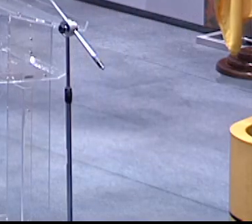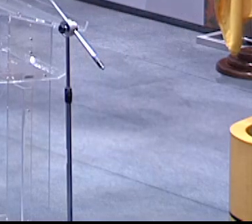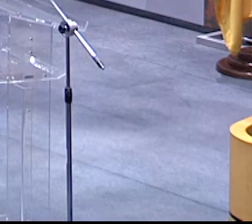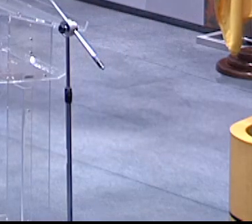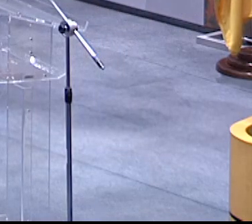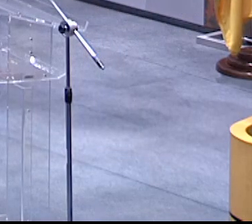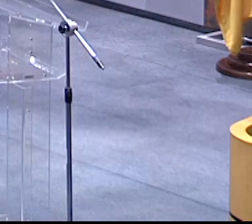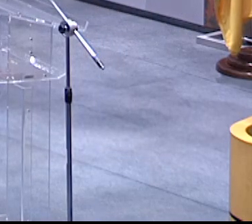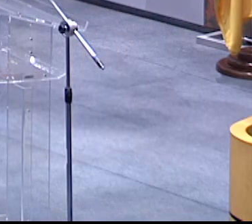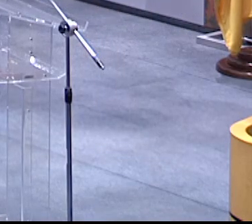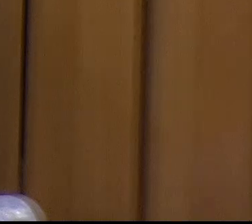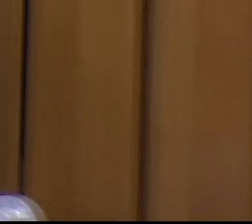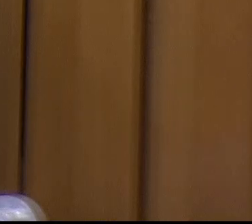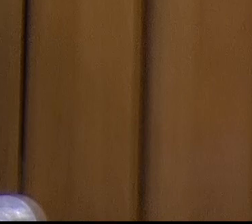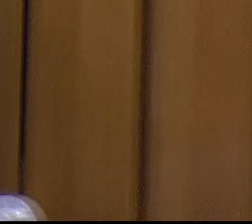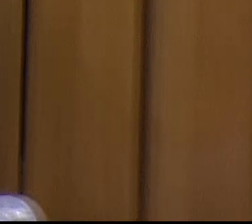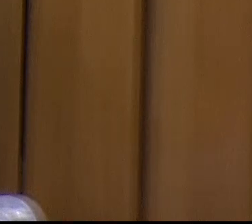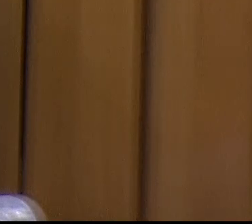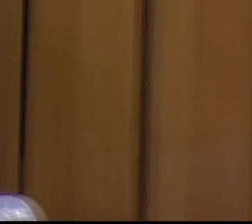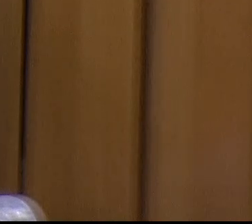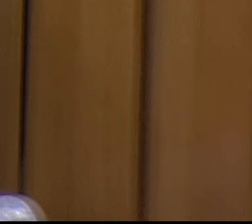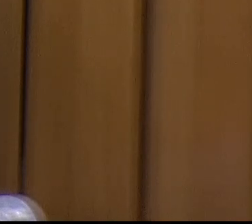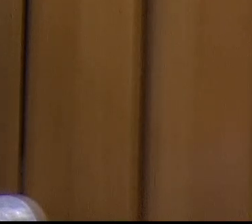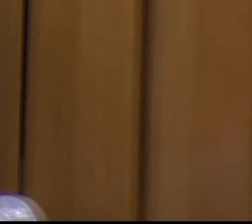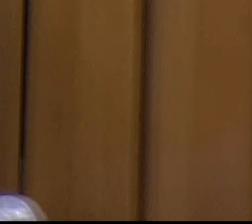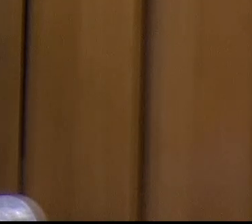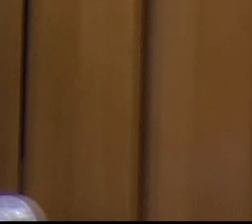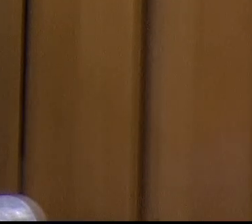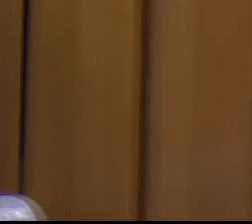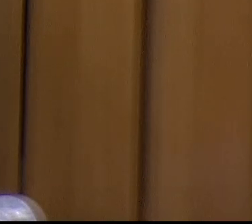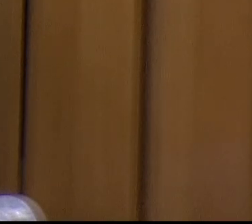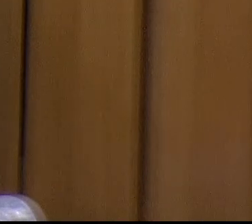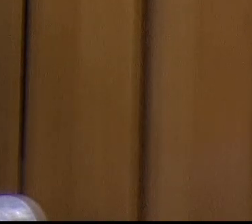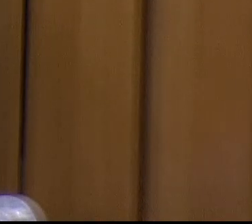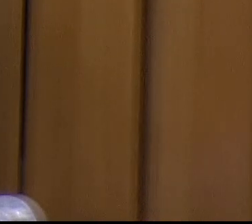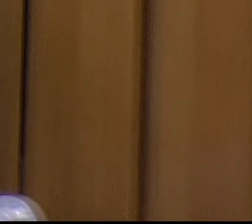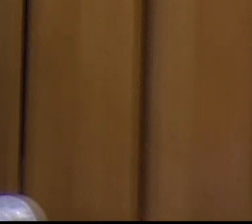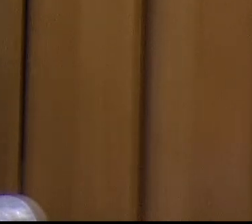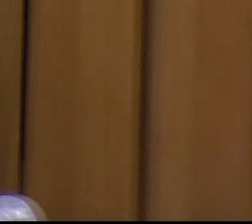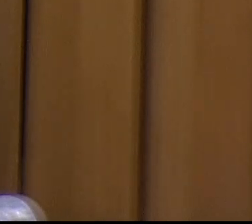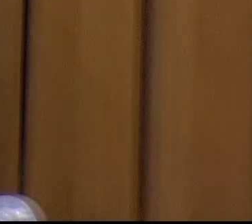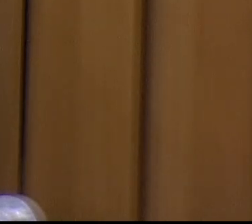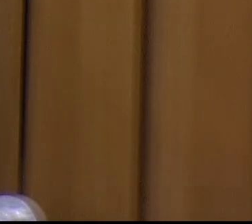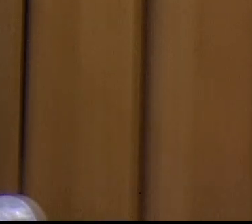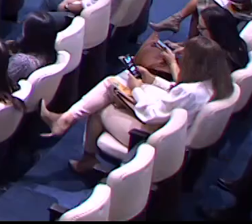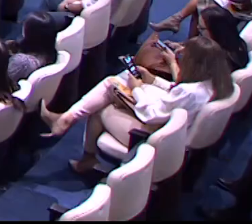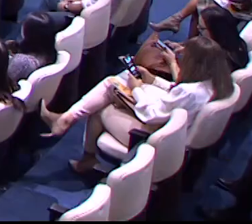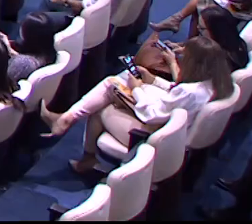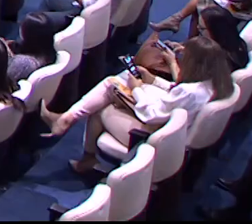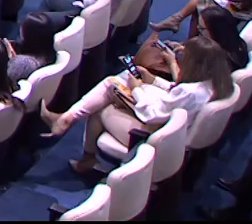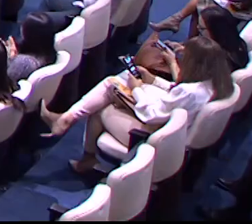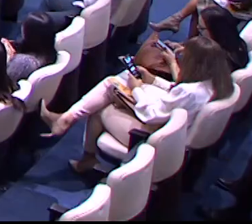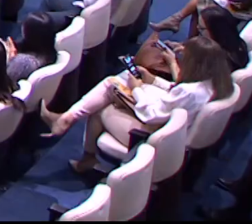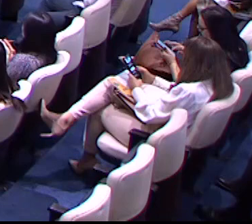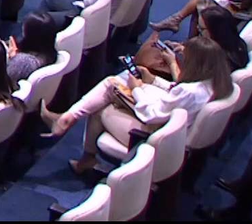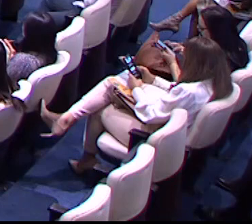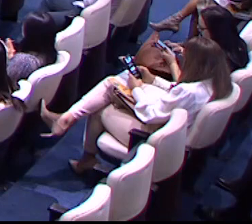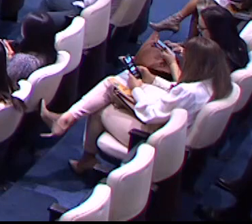Sua Excelência, o senhor advogado-geral da União, Dr. Jorge Messias.